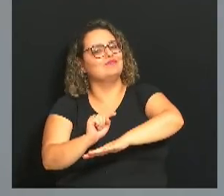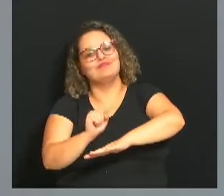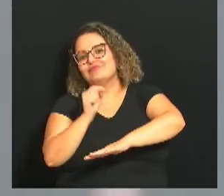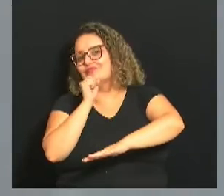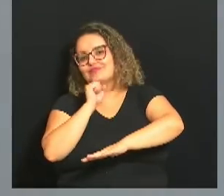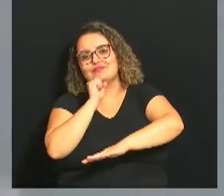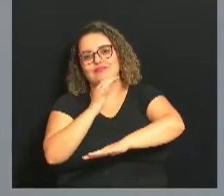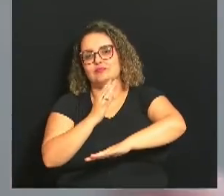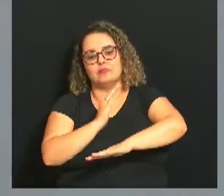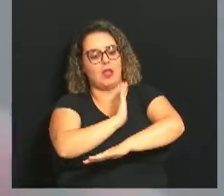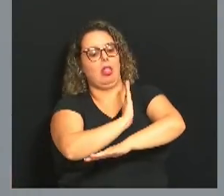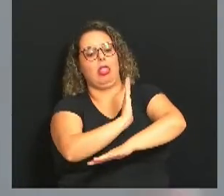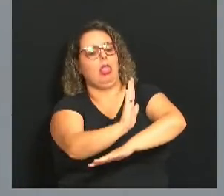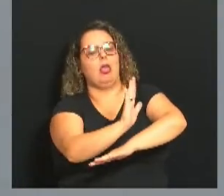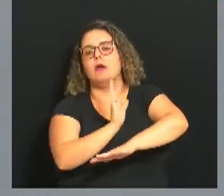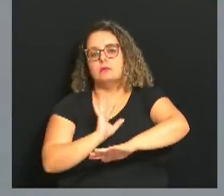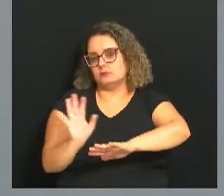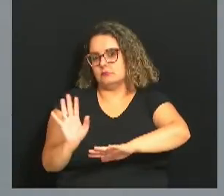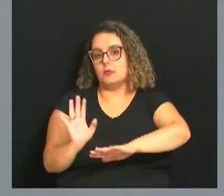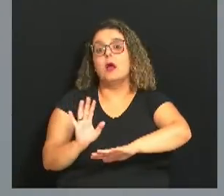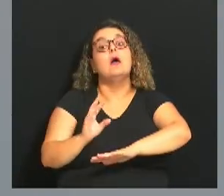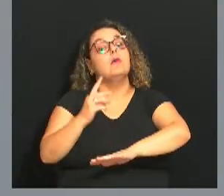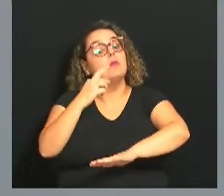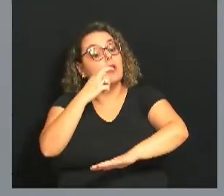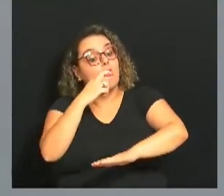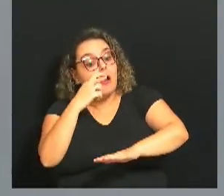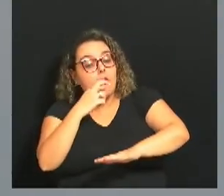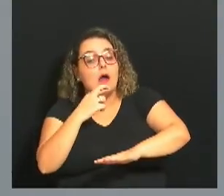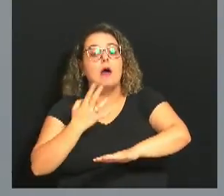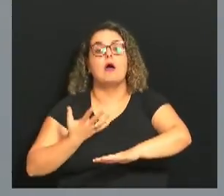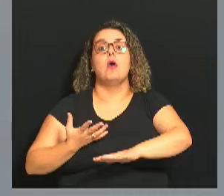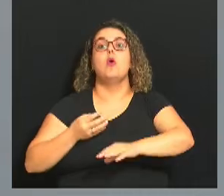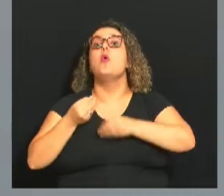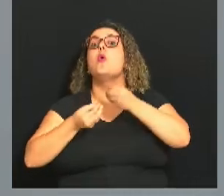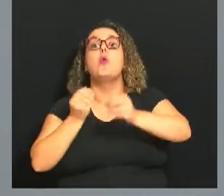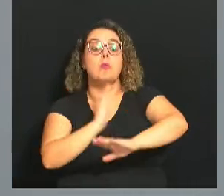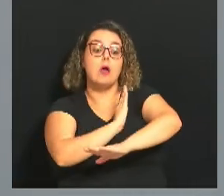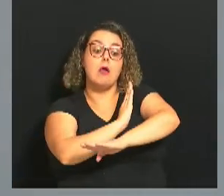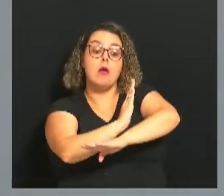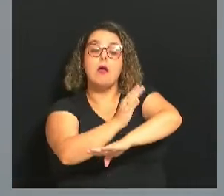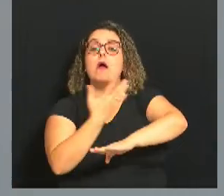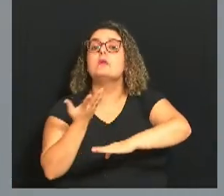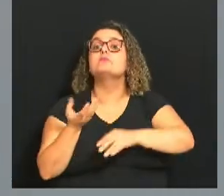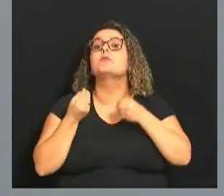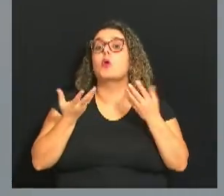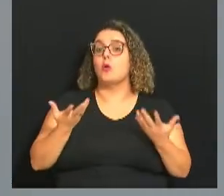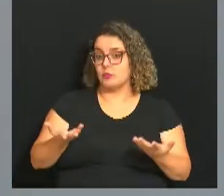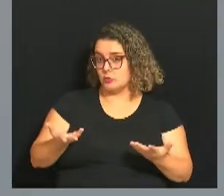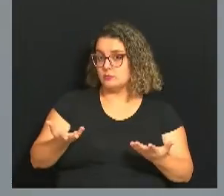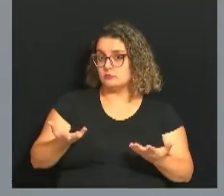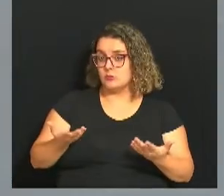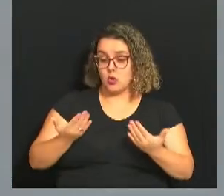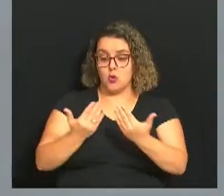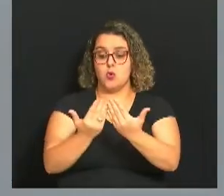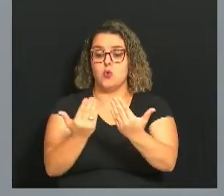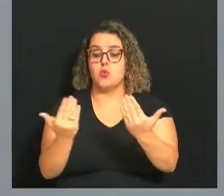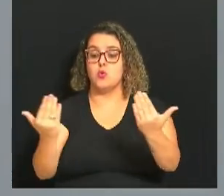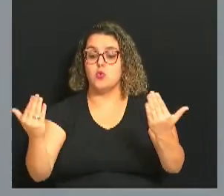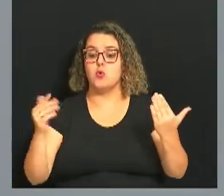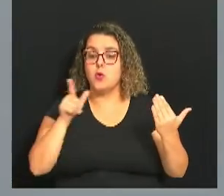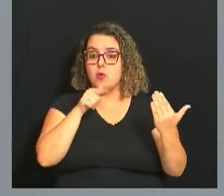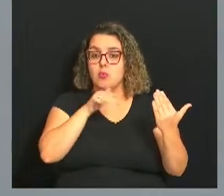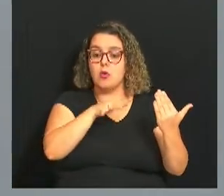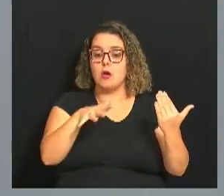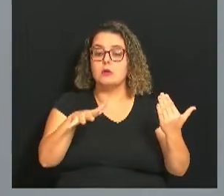está pronto. Tem que ter monitoramento de como aquela estrutura está funcionando, né? Se ela dá conta, porque